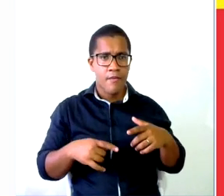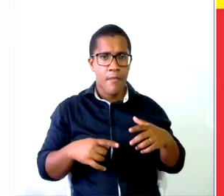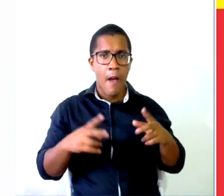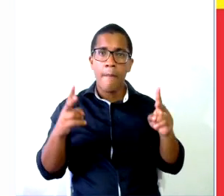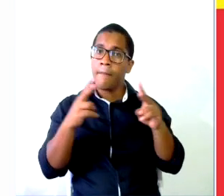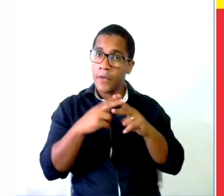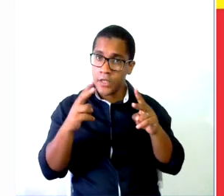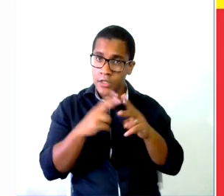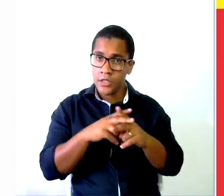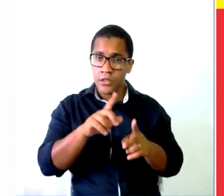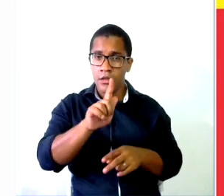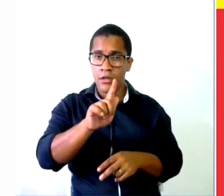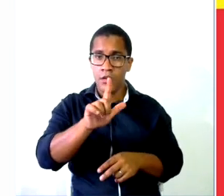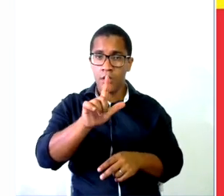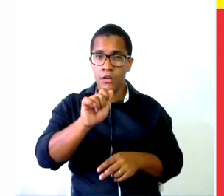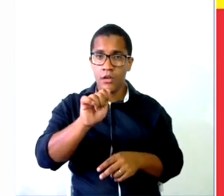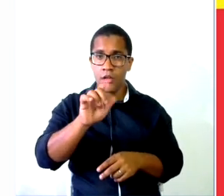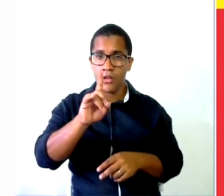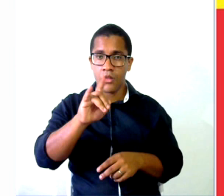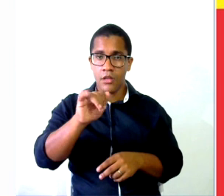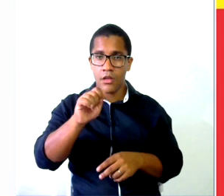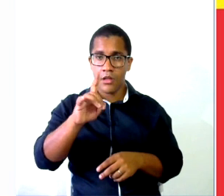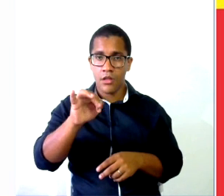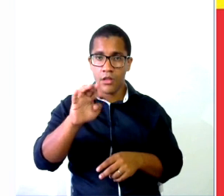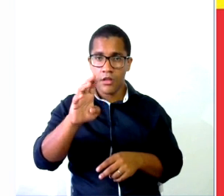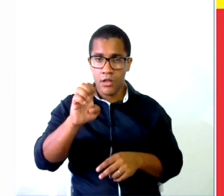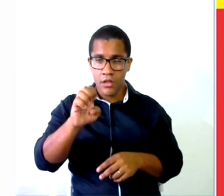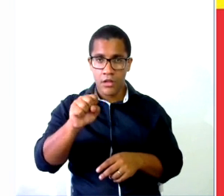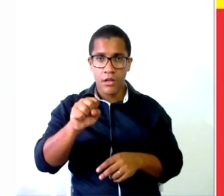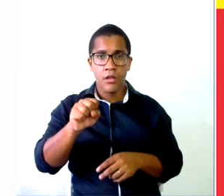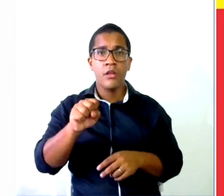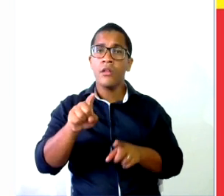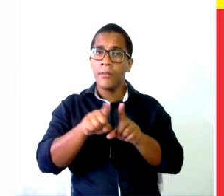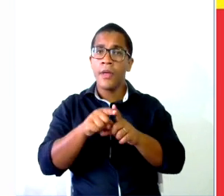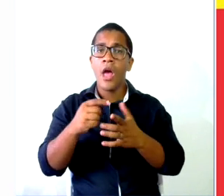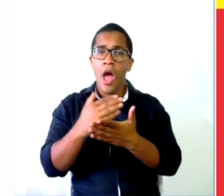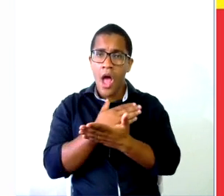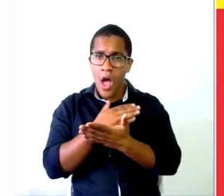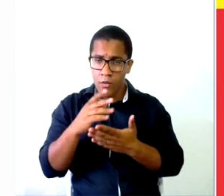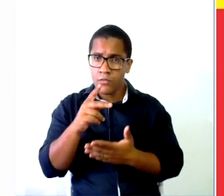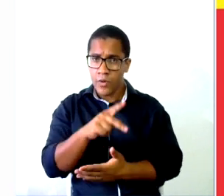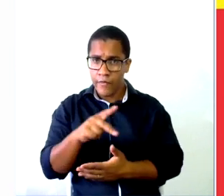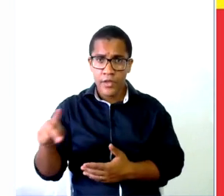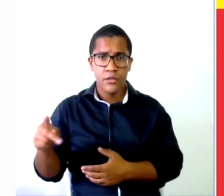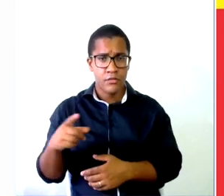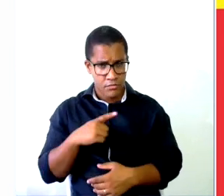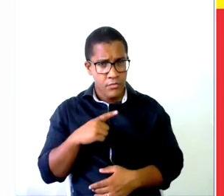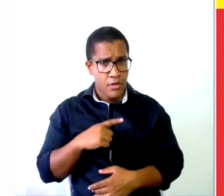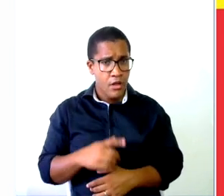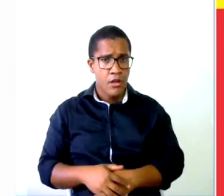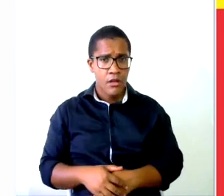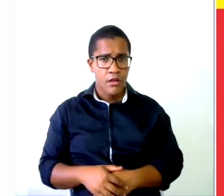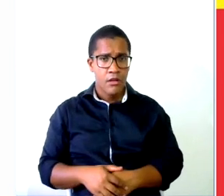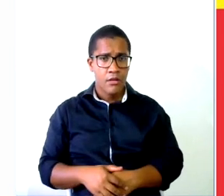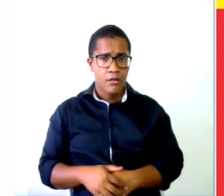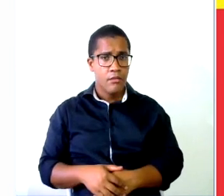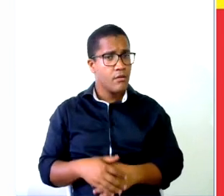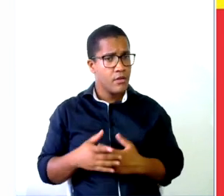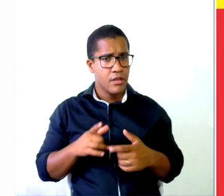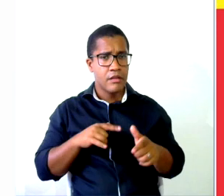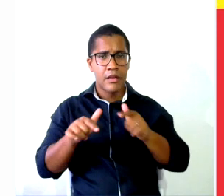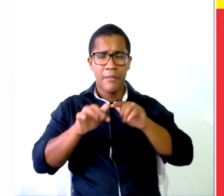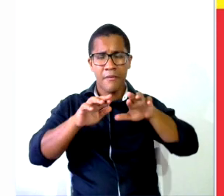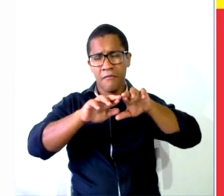gladiadores, né? E como professores, né? Vejamos, como professores, né? Então,